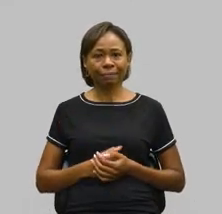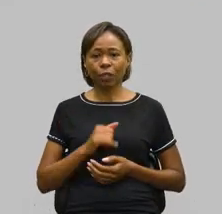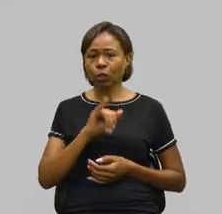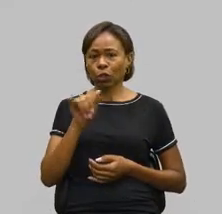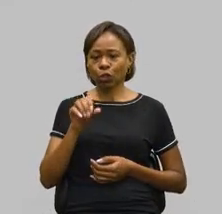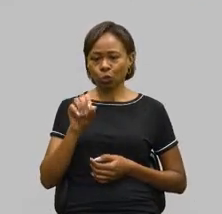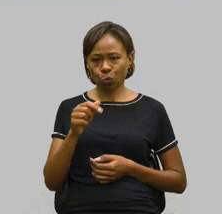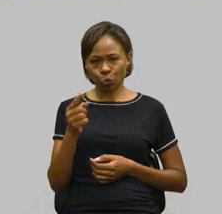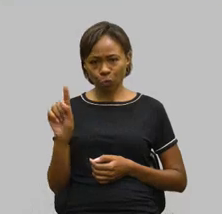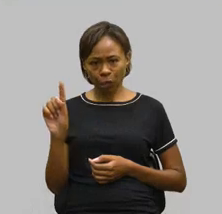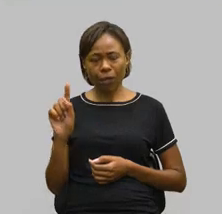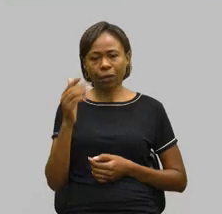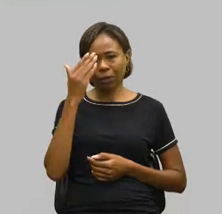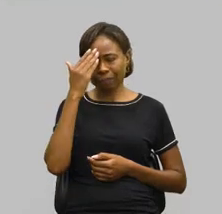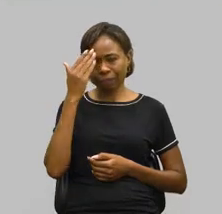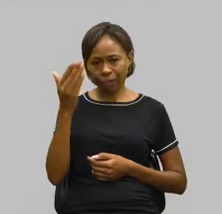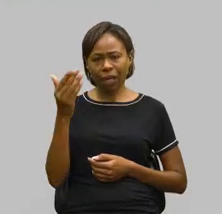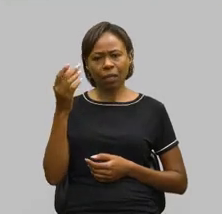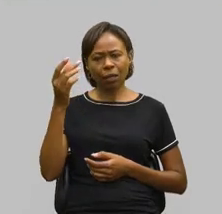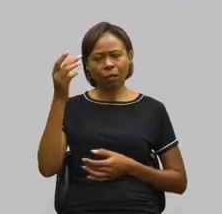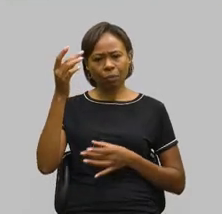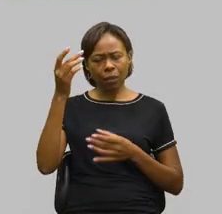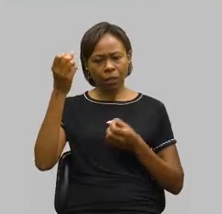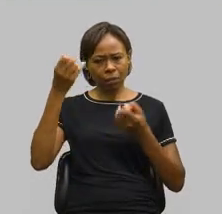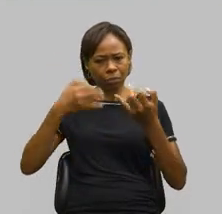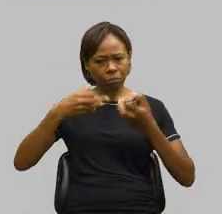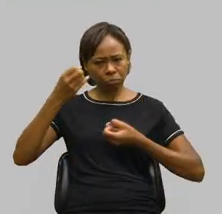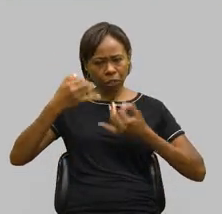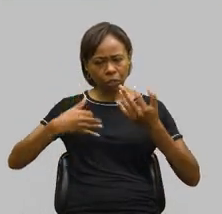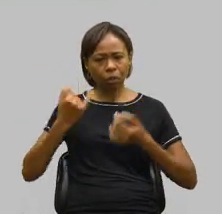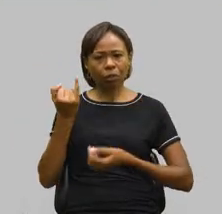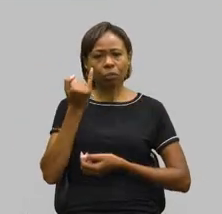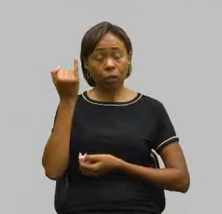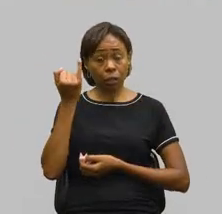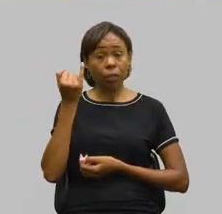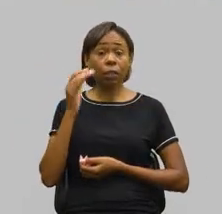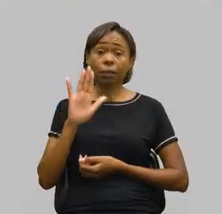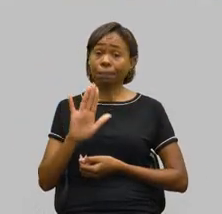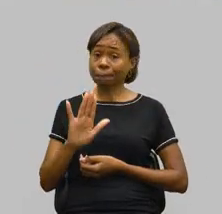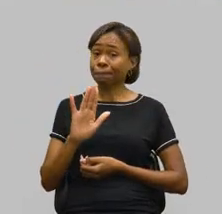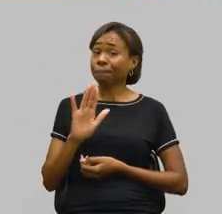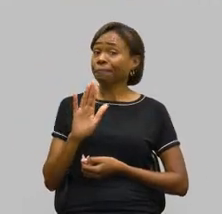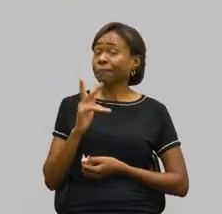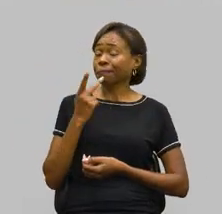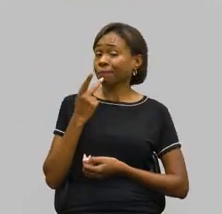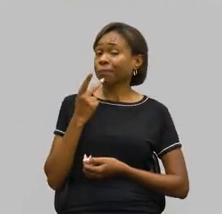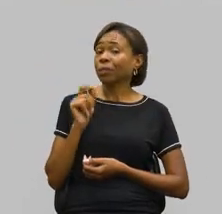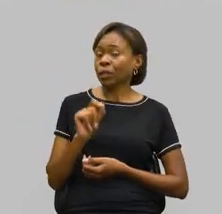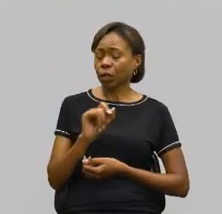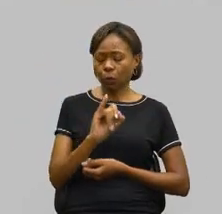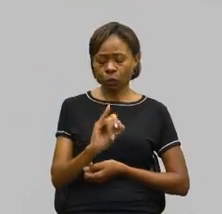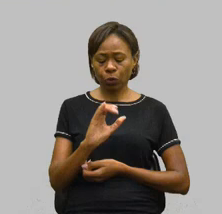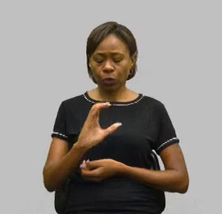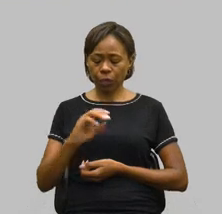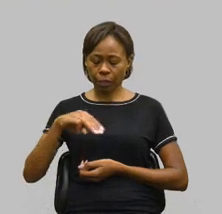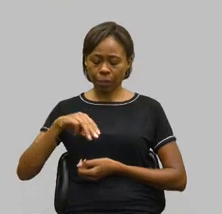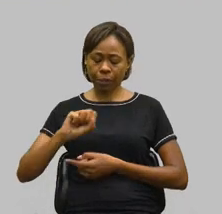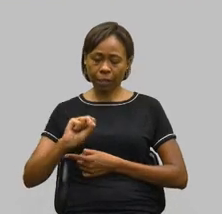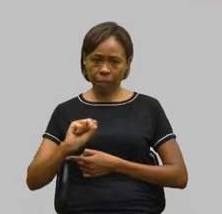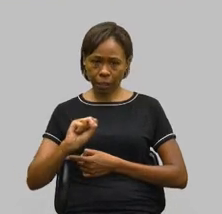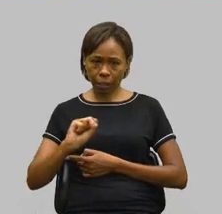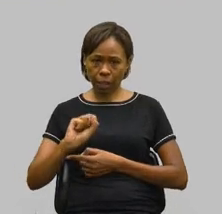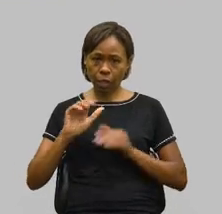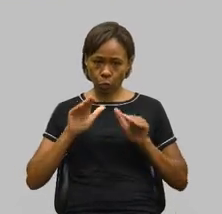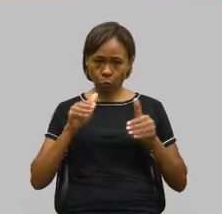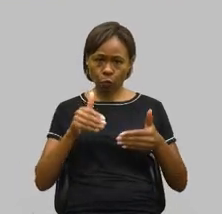eh pelas considerações tão relevantes importante falar que em relação ao ICMS do esporte eh